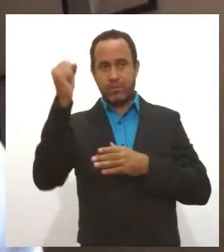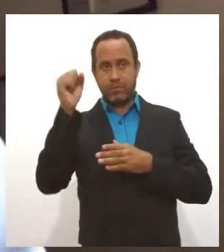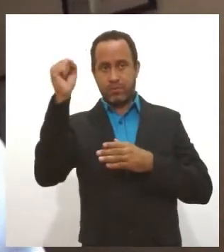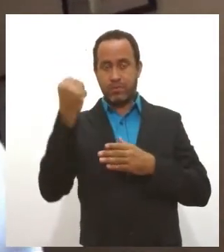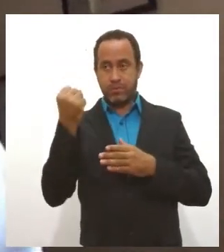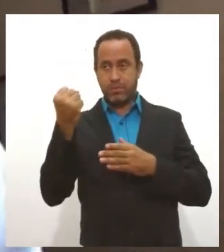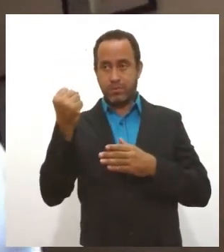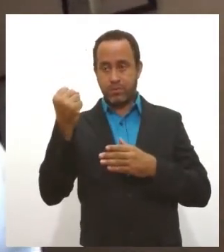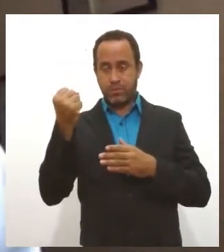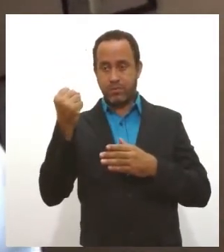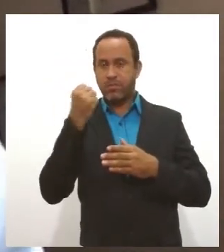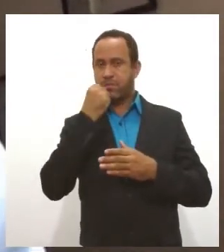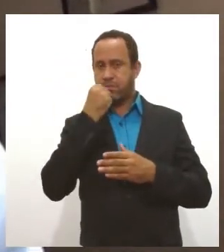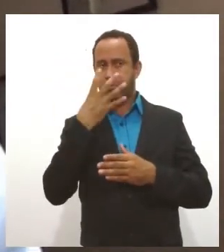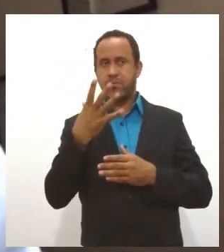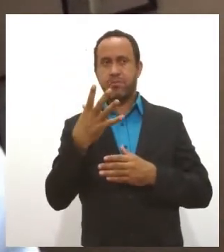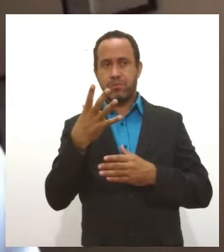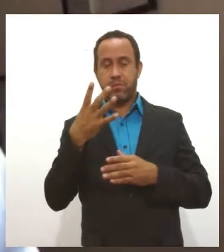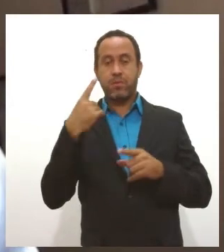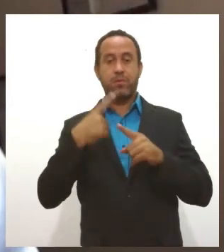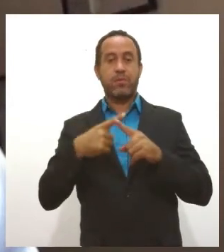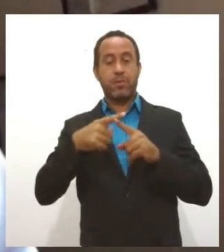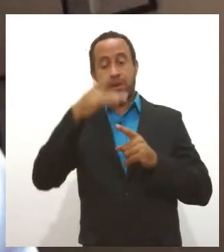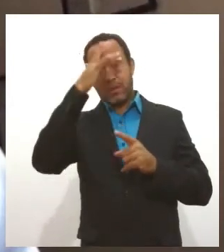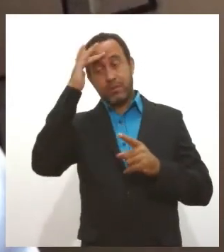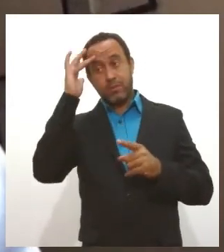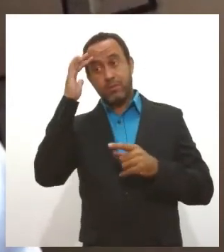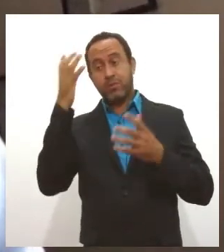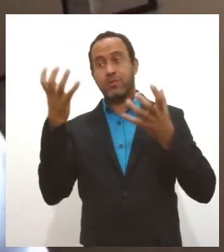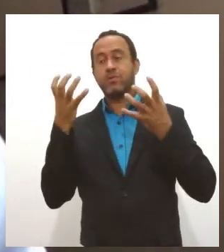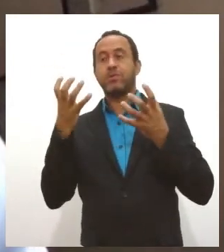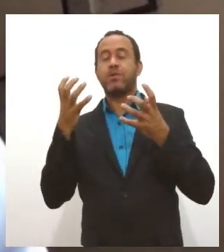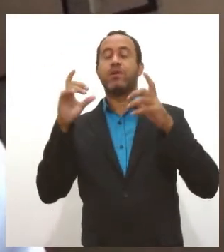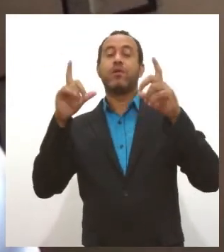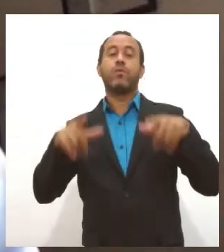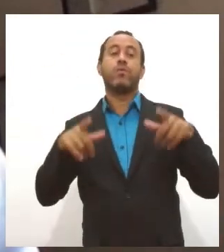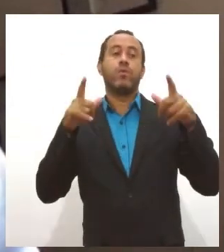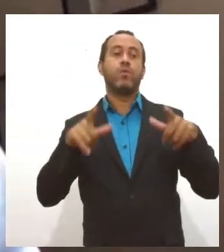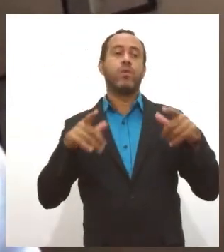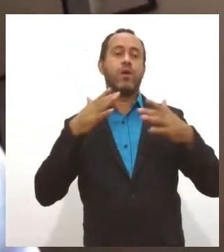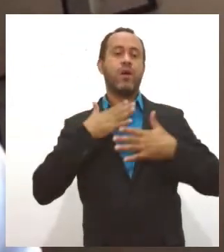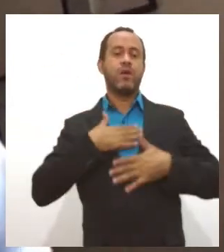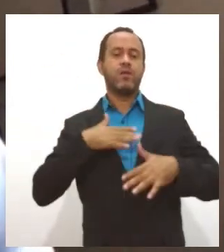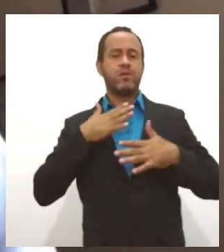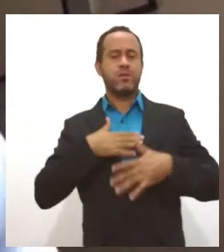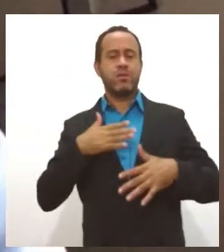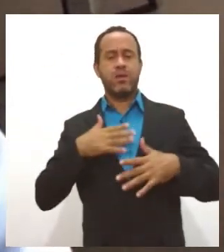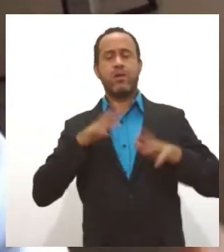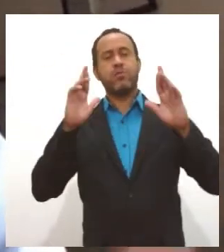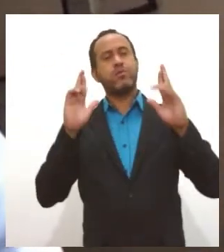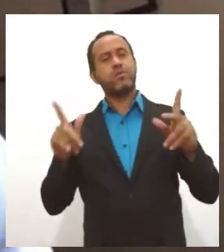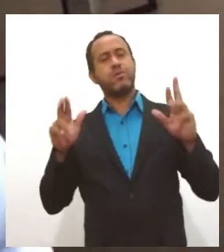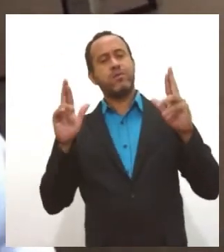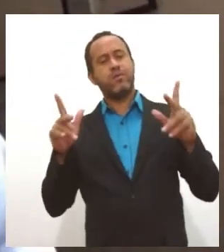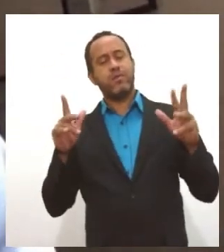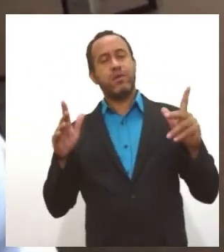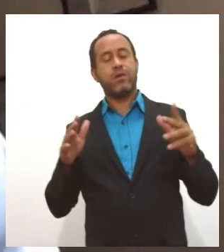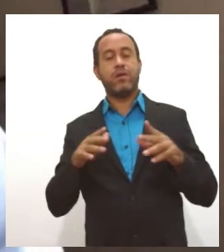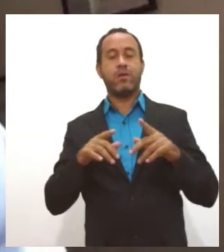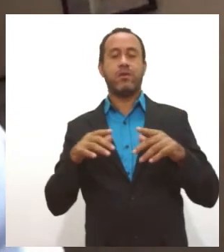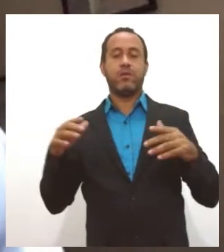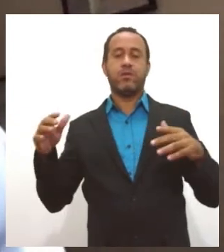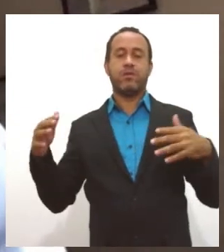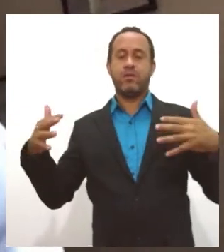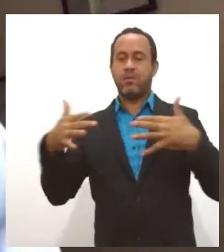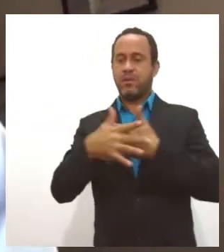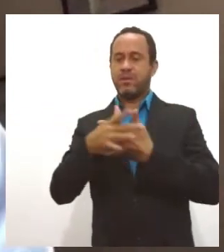isso é muito bom. Até porque também hoje as pessoas estão procurando por destinos menos concorridos, né? As pessoas estão saindo daqueles grandes